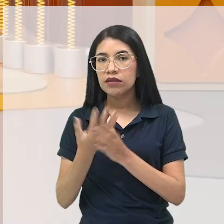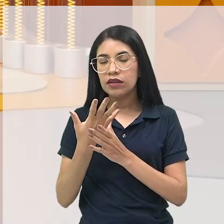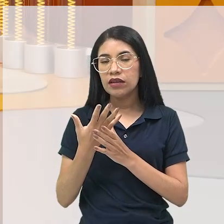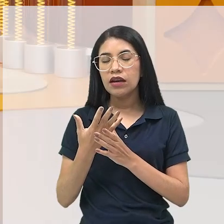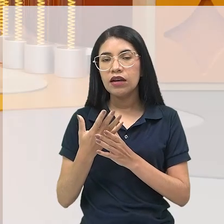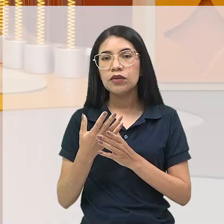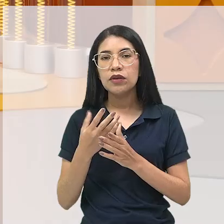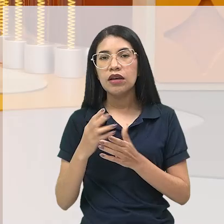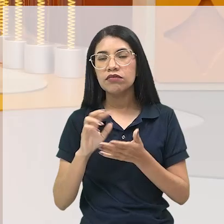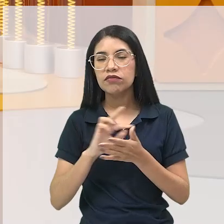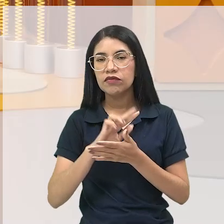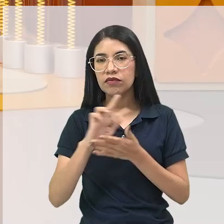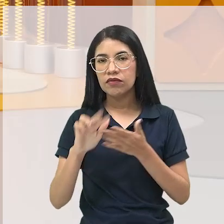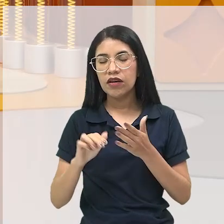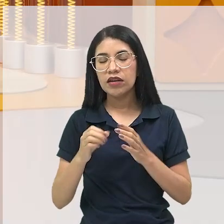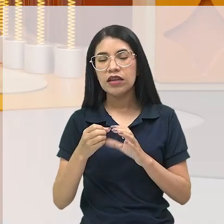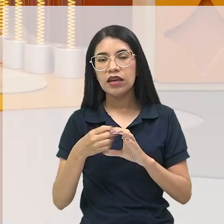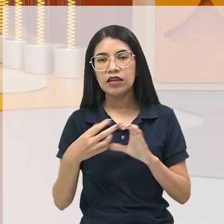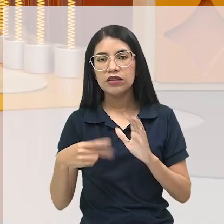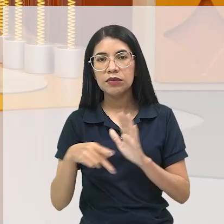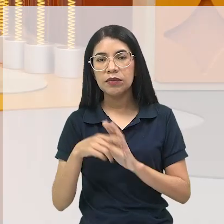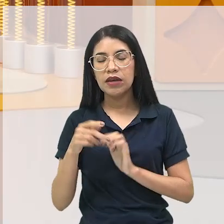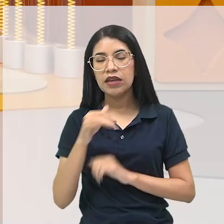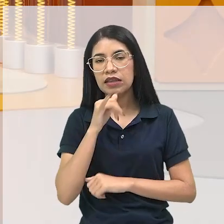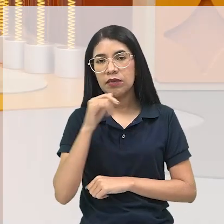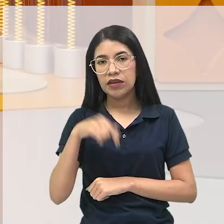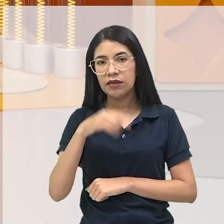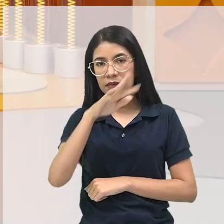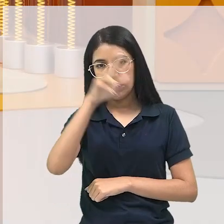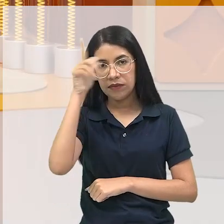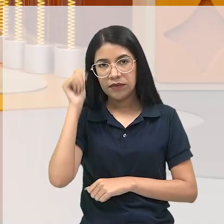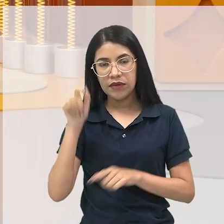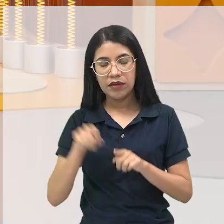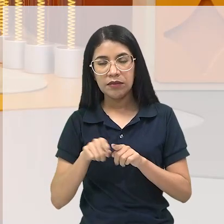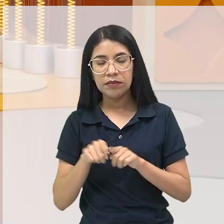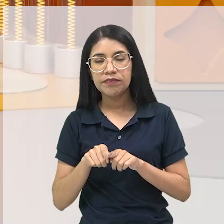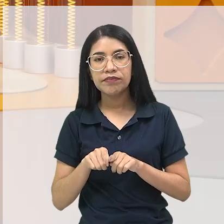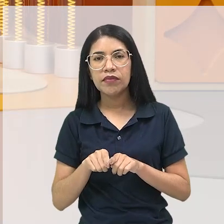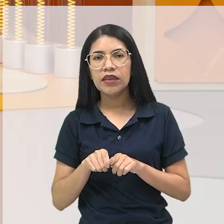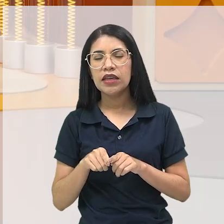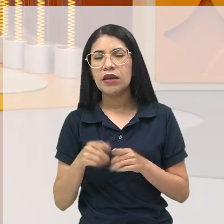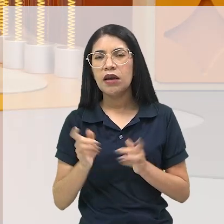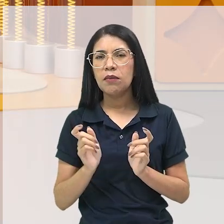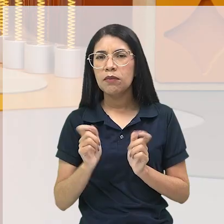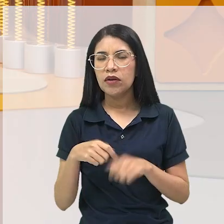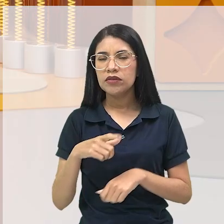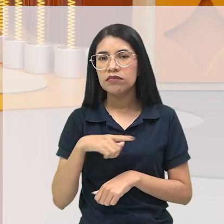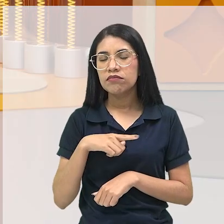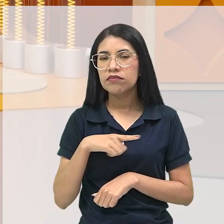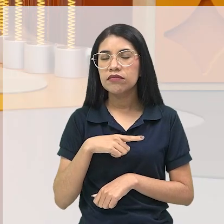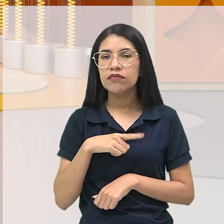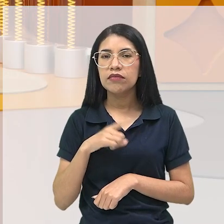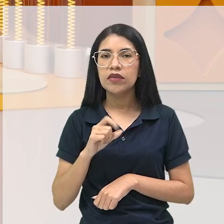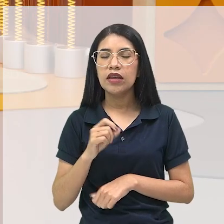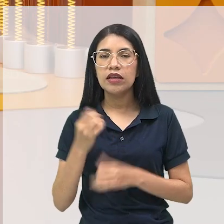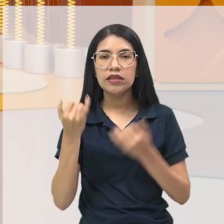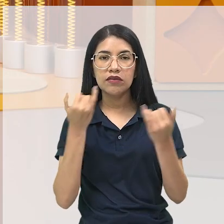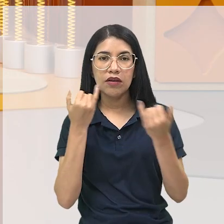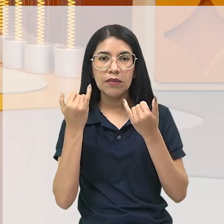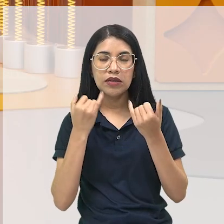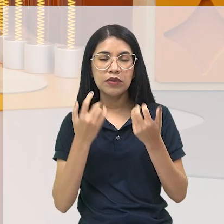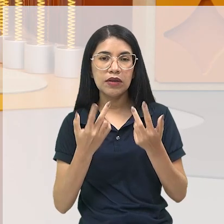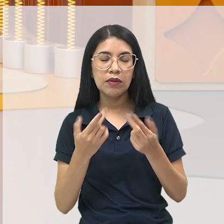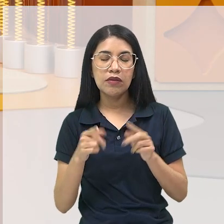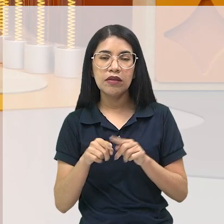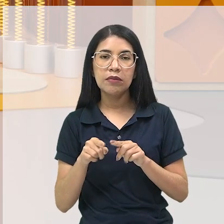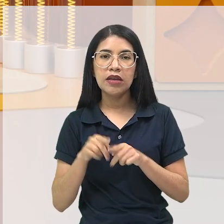né, de todas essas características dentro da nossa cidade, por exemplo. Né? Será que na nossa cidade tem essas informações ali